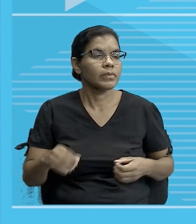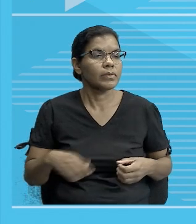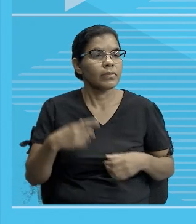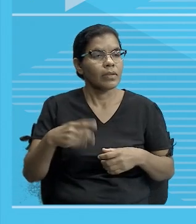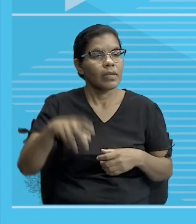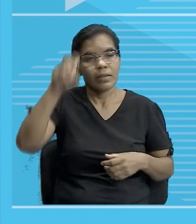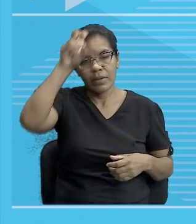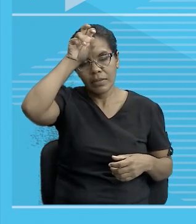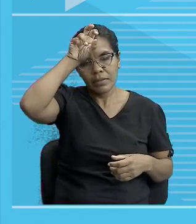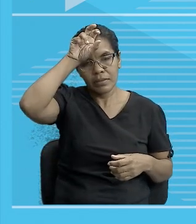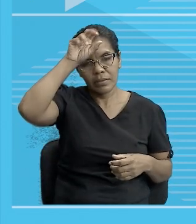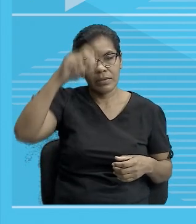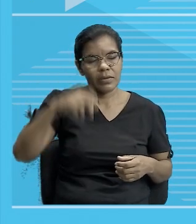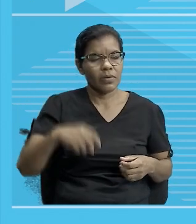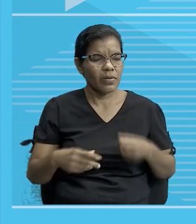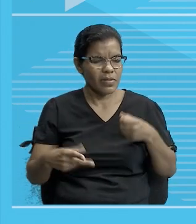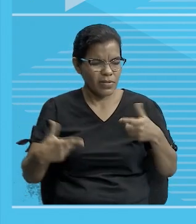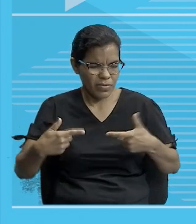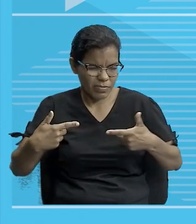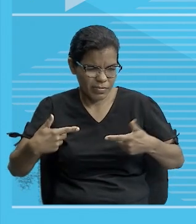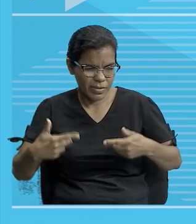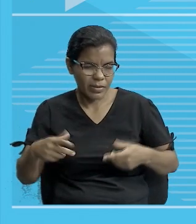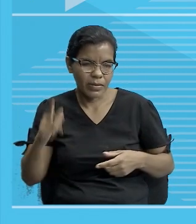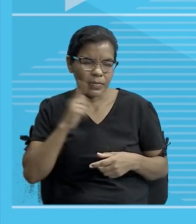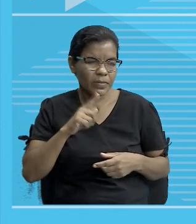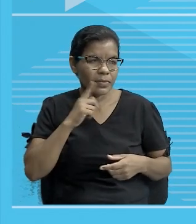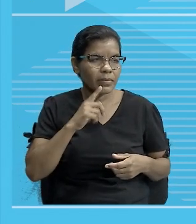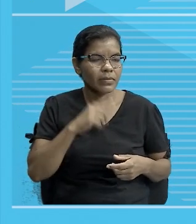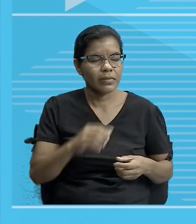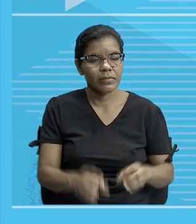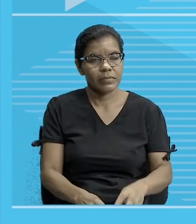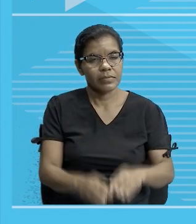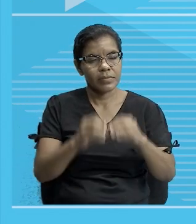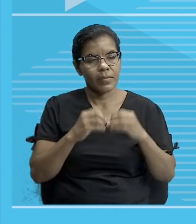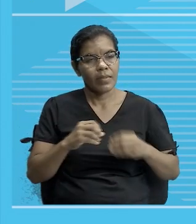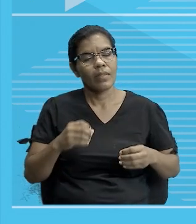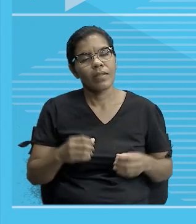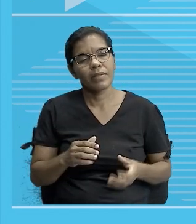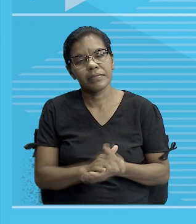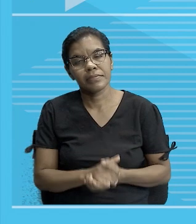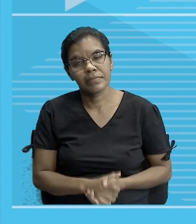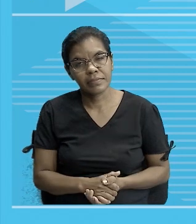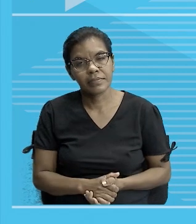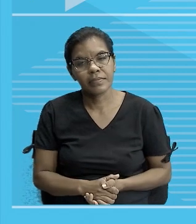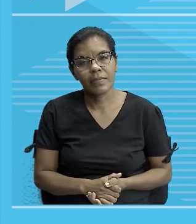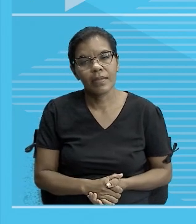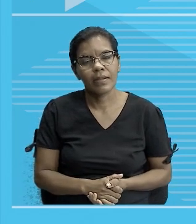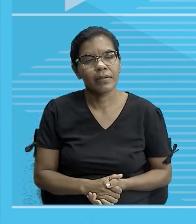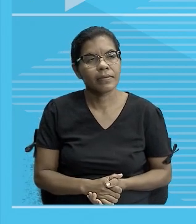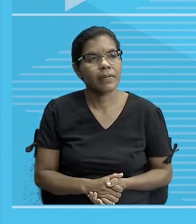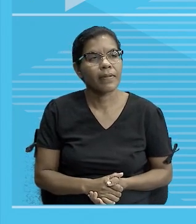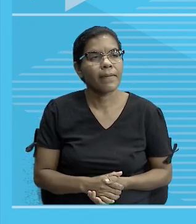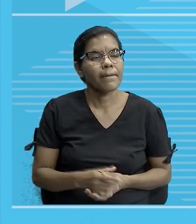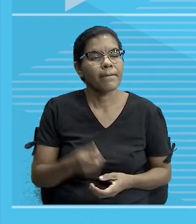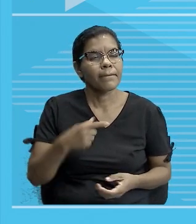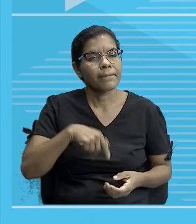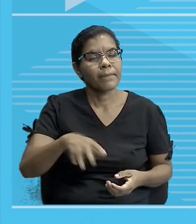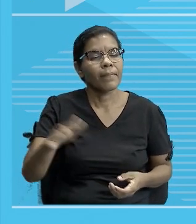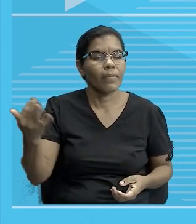é um militar. Ele vai receber uma espécie de chamado. É, e ele vai para a